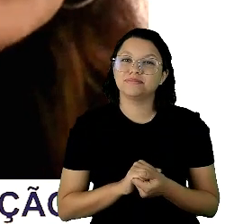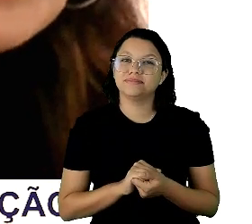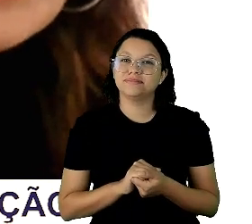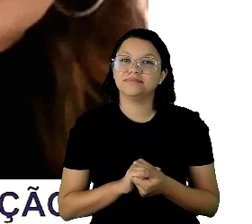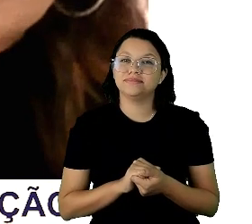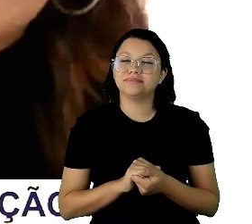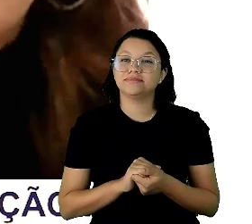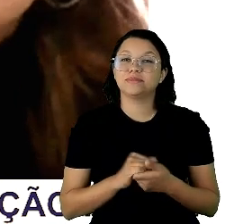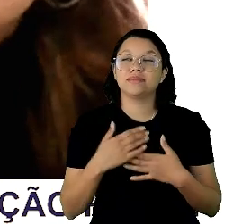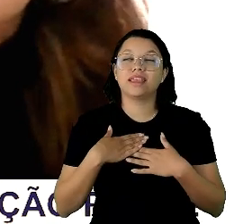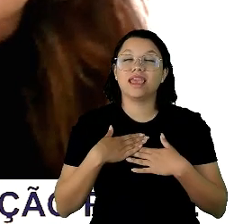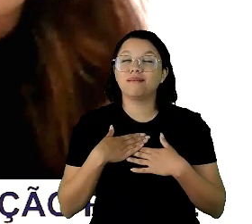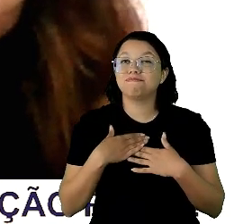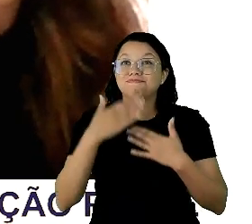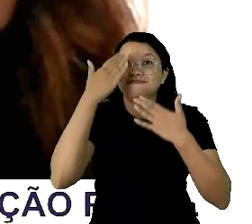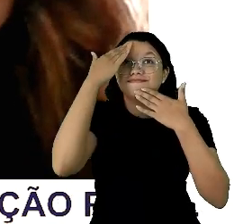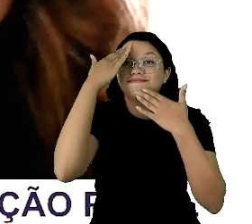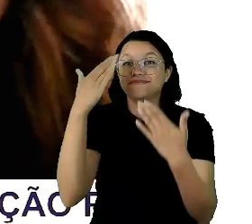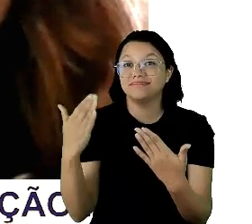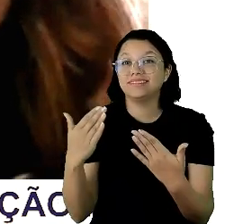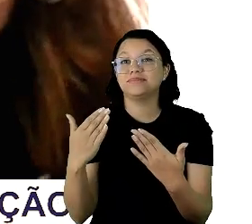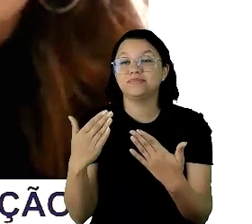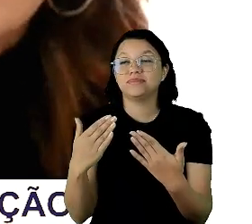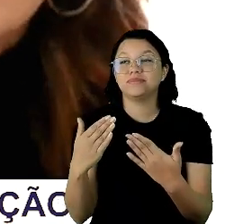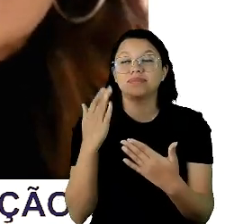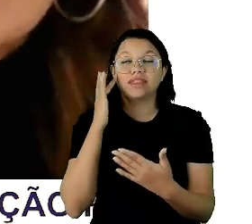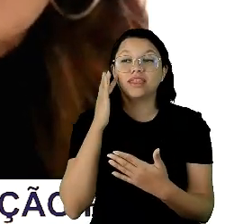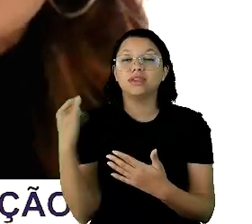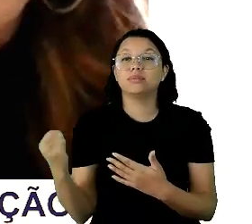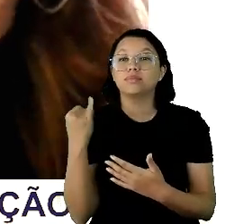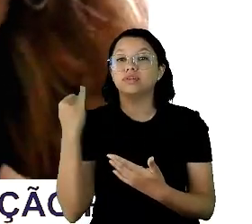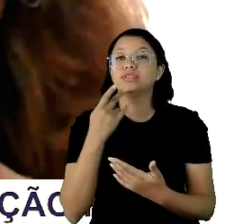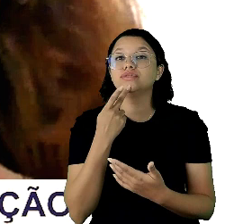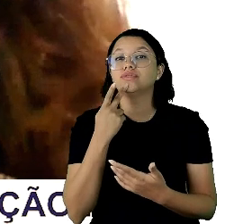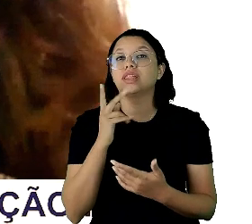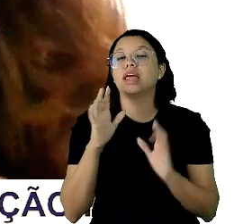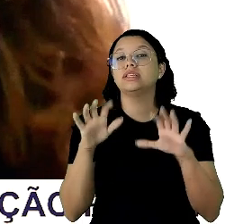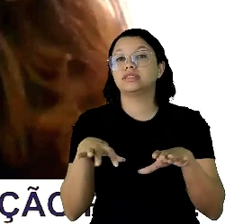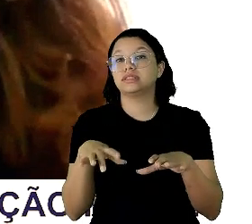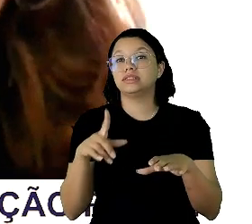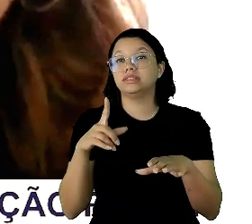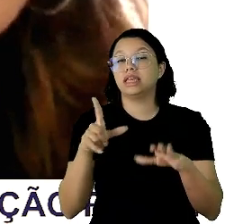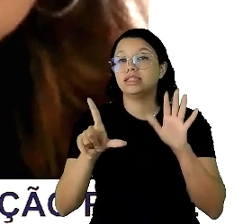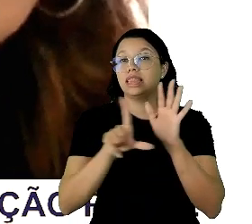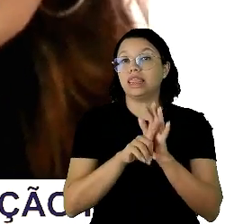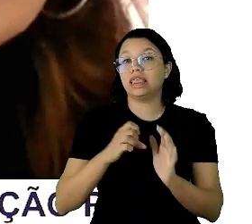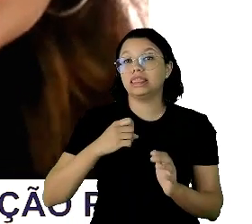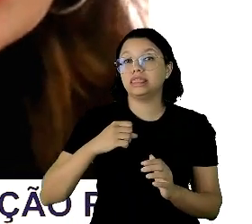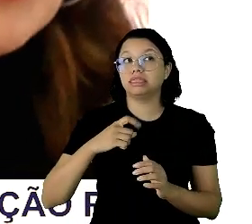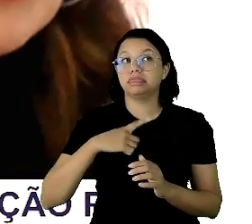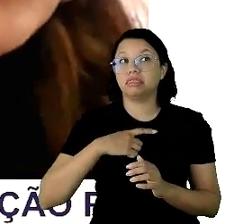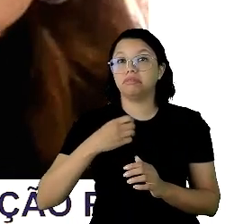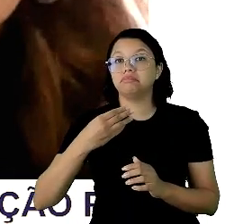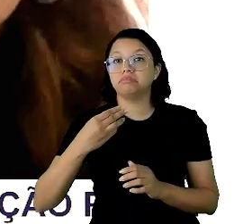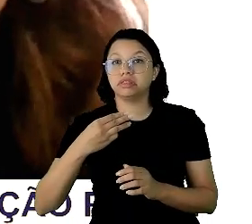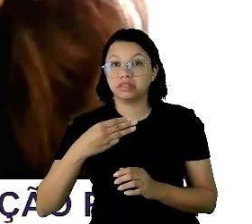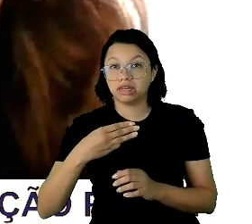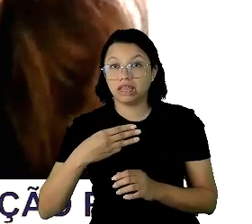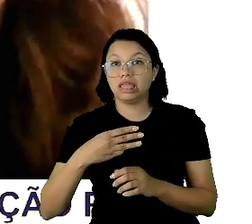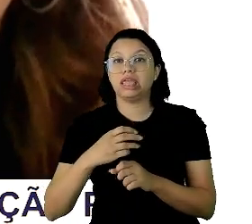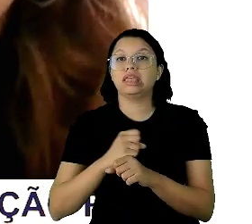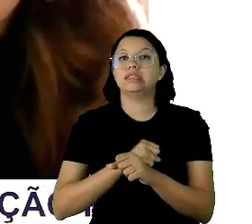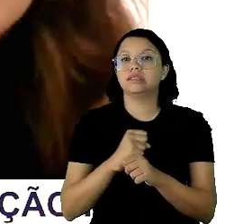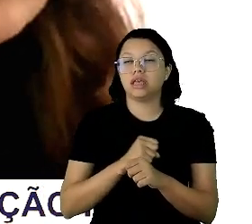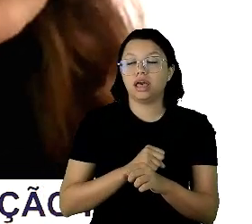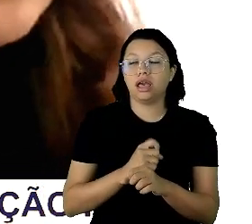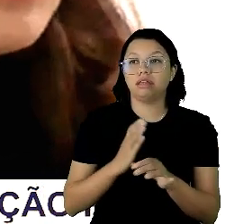agradecer. O que eu acho importante falar, assim, é uma lei que tem só 3 anos, que em alguns momentos, quando a gente vê o noticiário, a